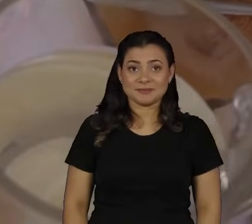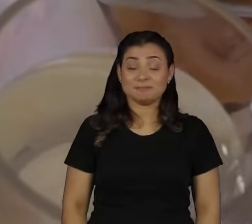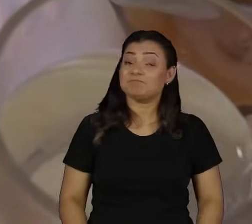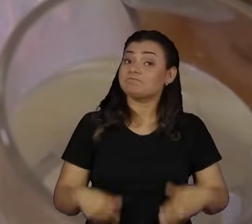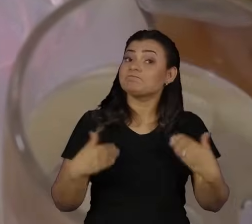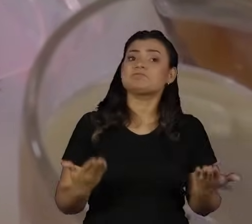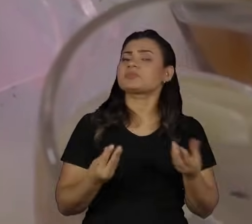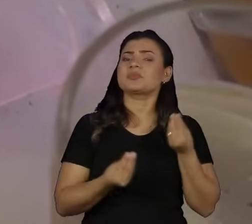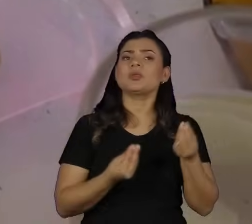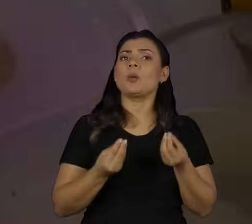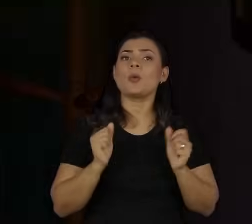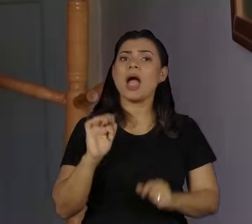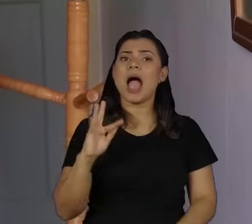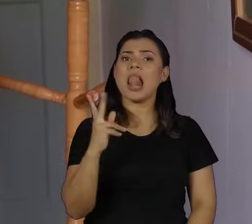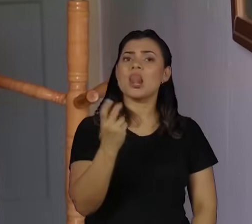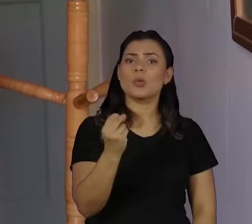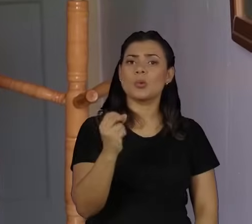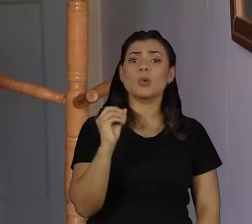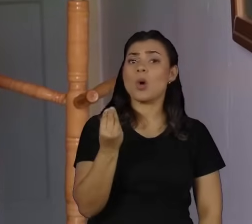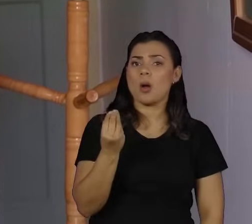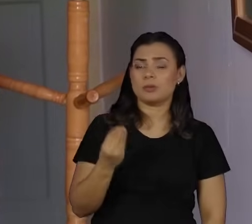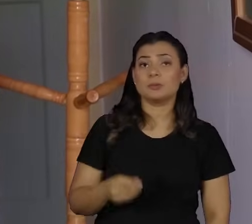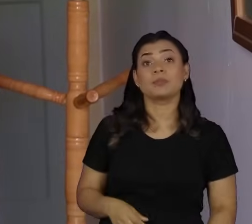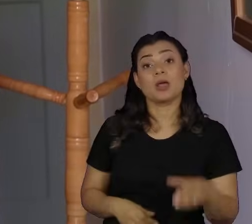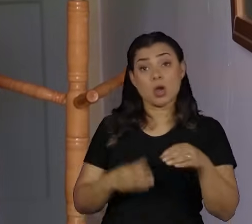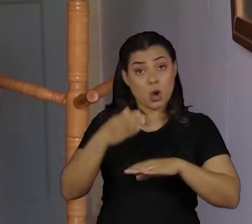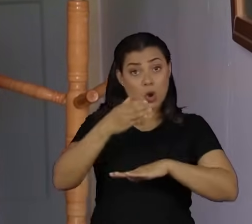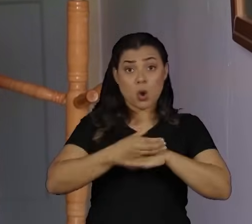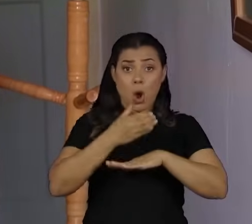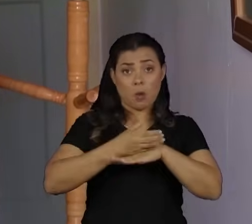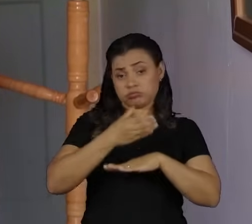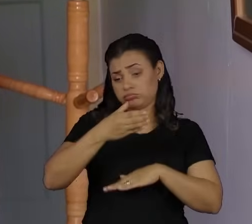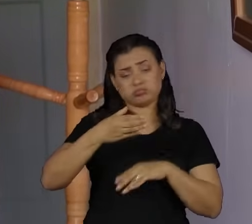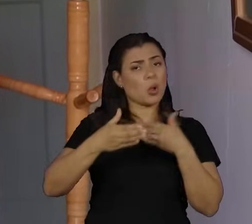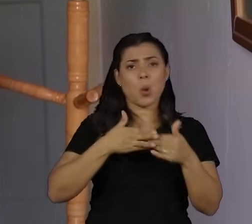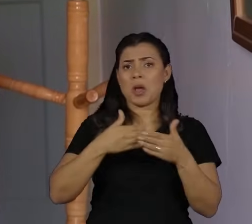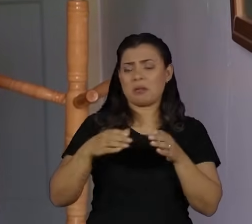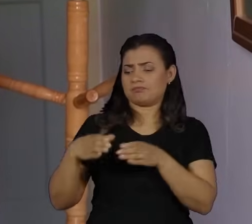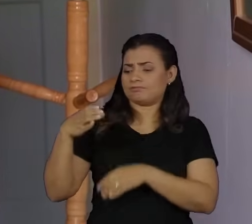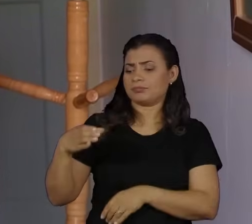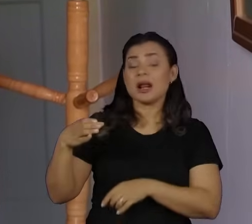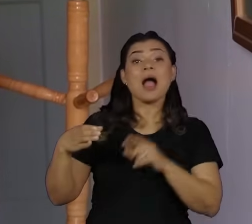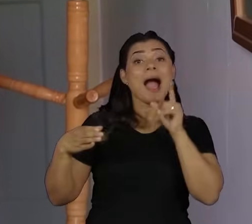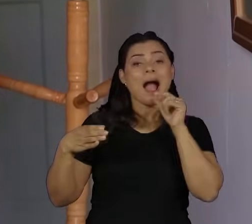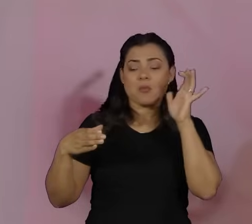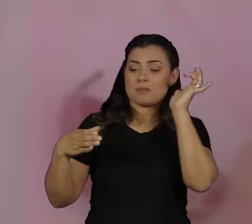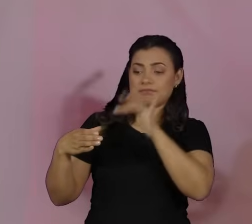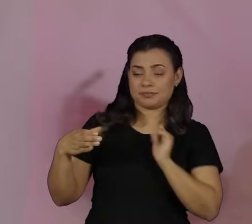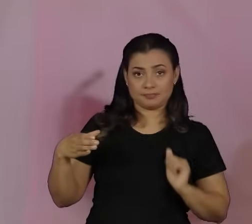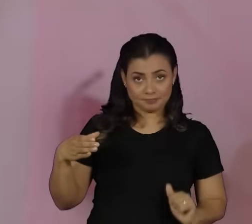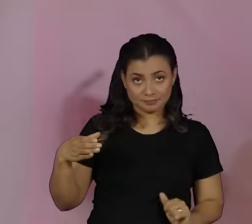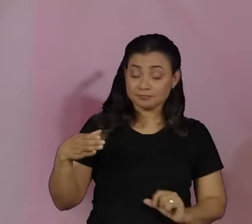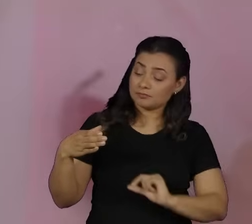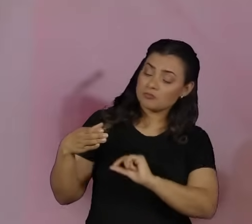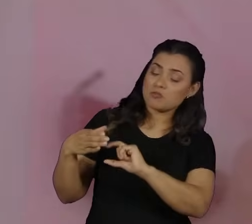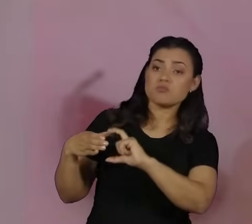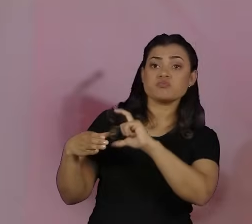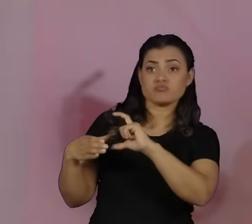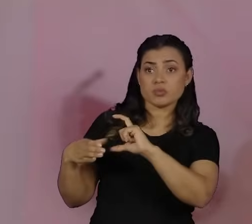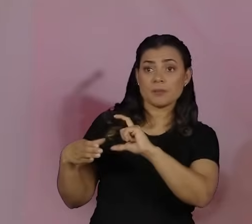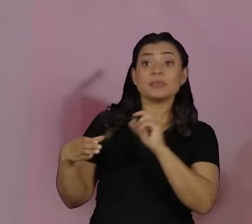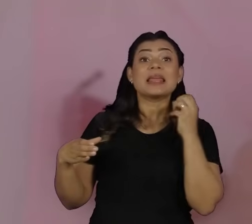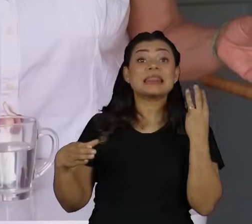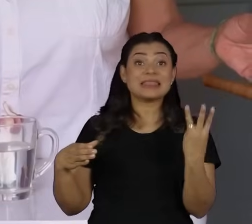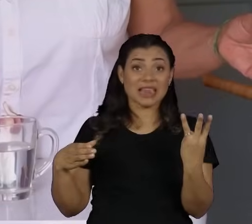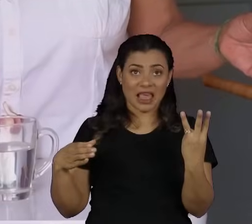Como que é a simpatia do alho? Pode ser um pote, um copo, alguma coisa com um pouco de água. E você vai pegar 3